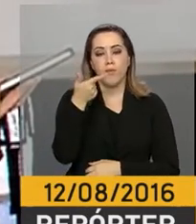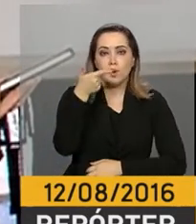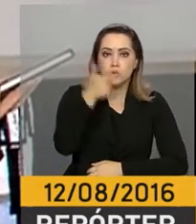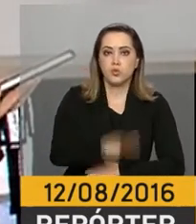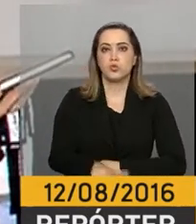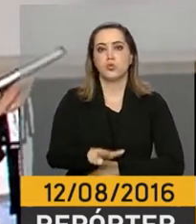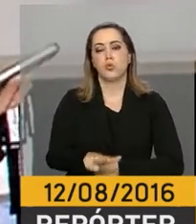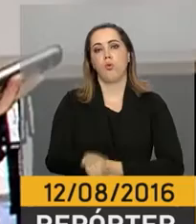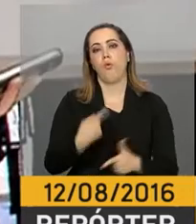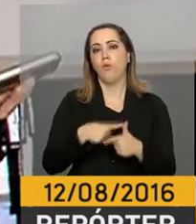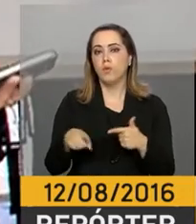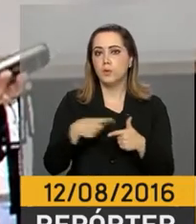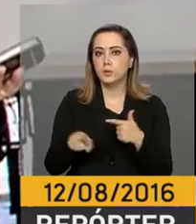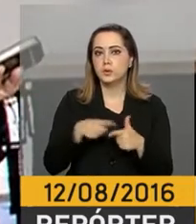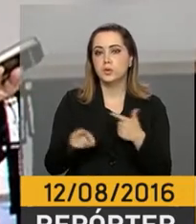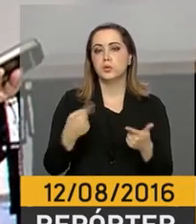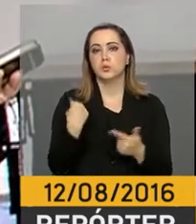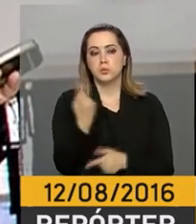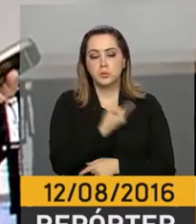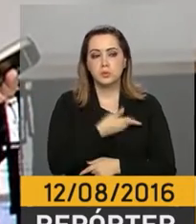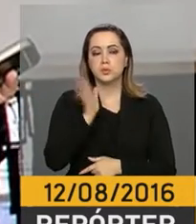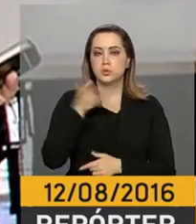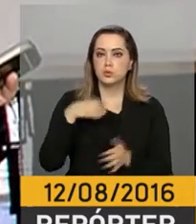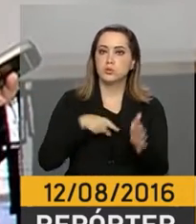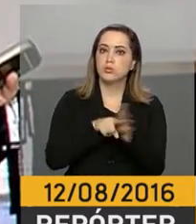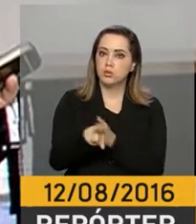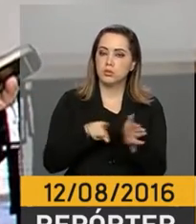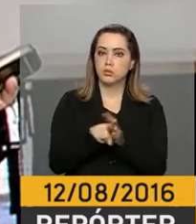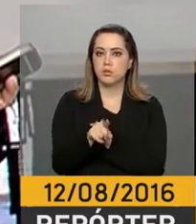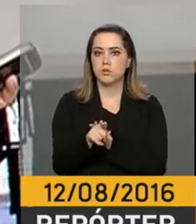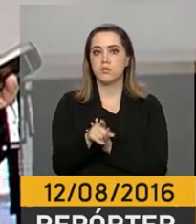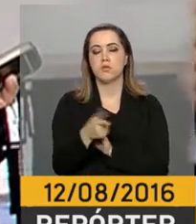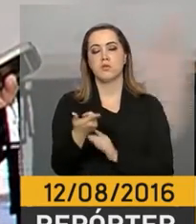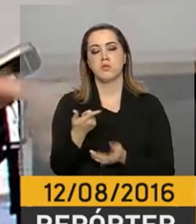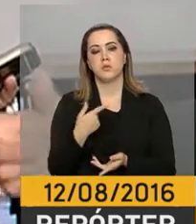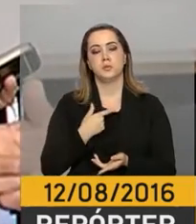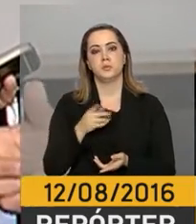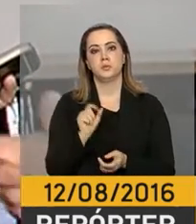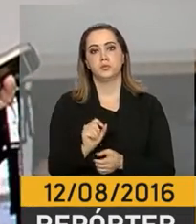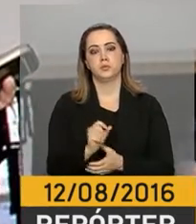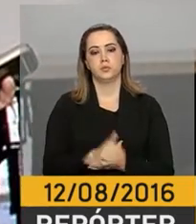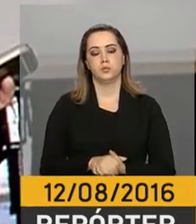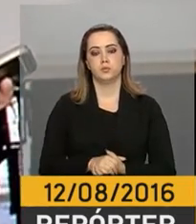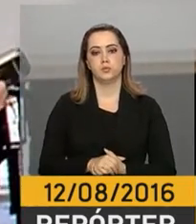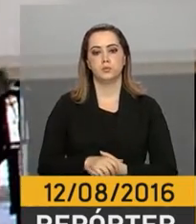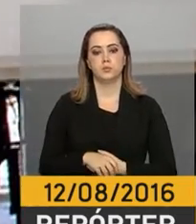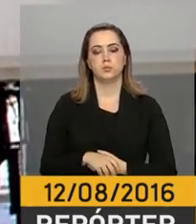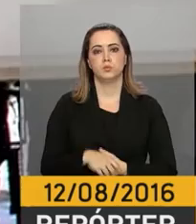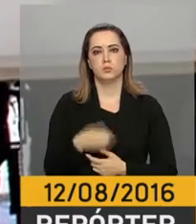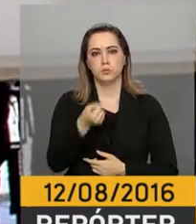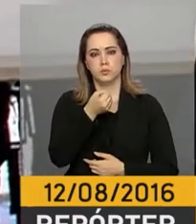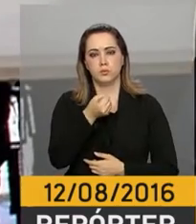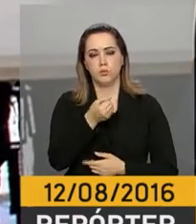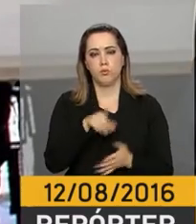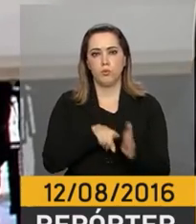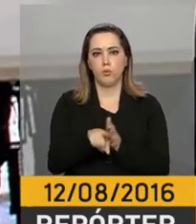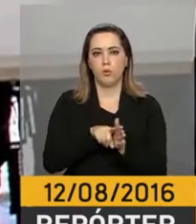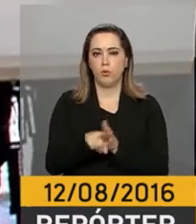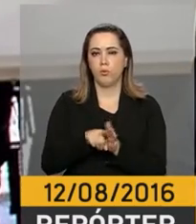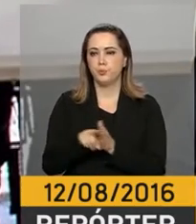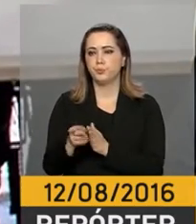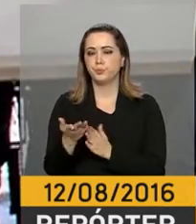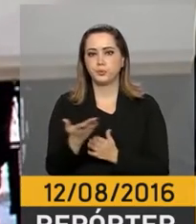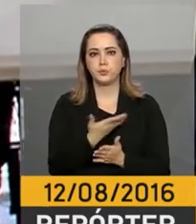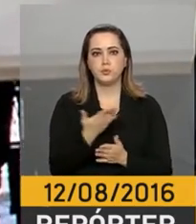uma fatalidade, está sendo investigado e vamos chegar lá. Mas não há, general, não demonstra, só um pouco. General, depois das Olimpíadas, de segurança da